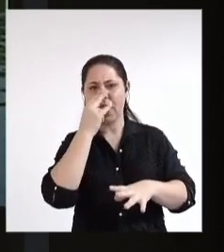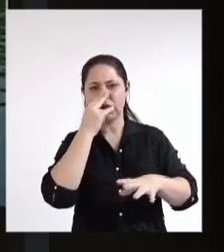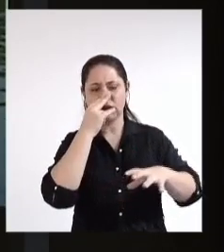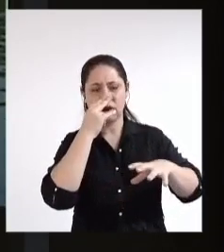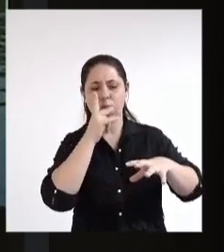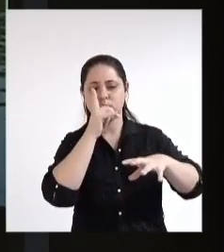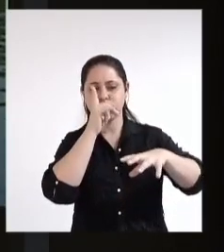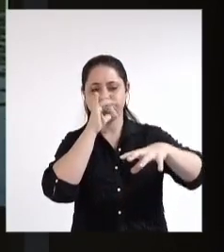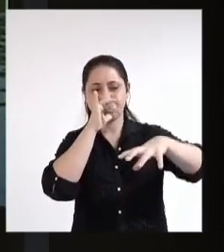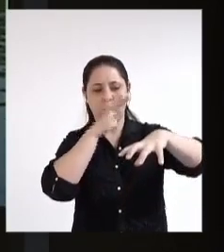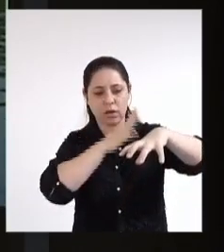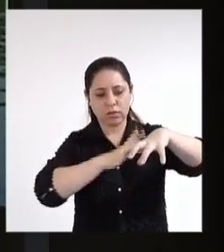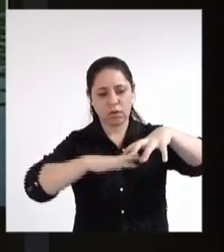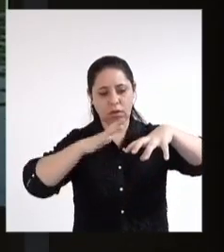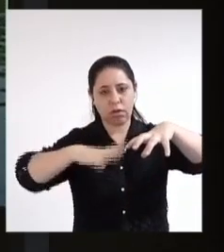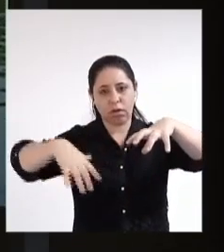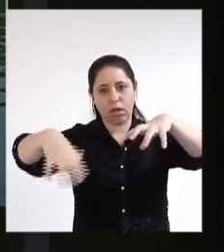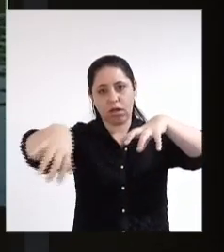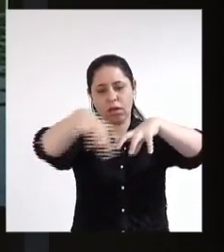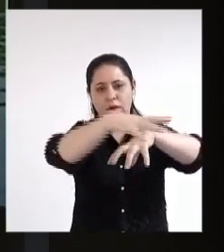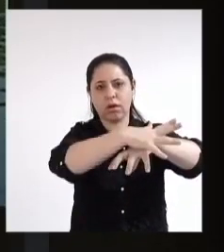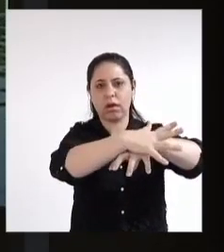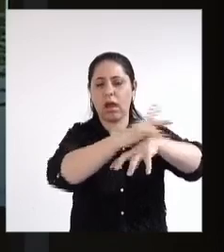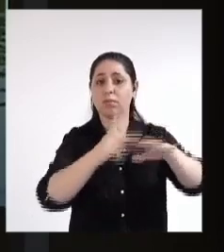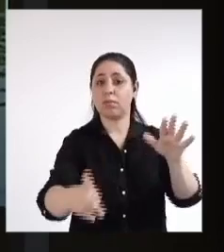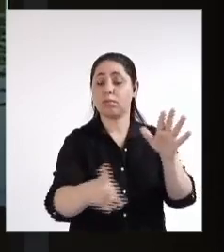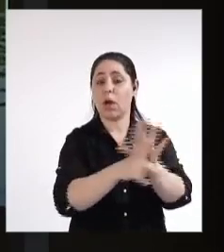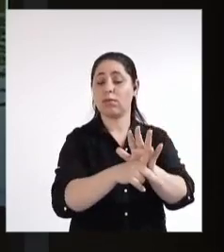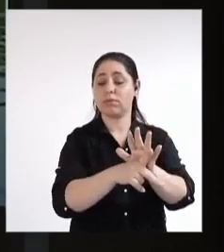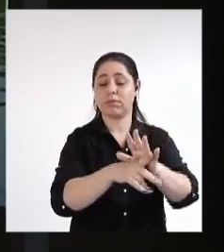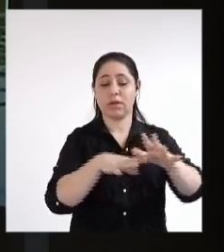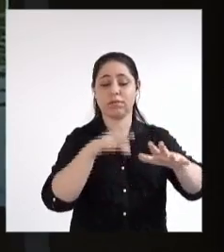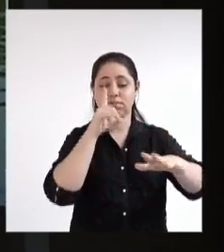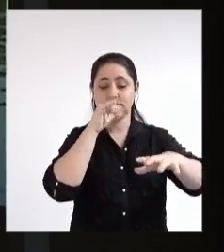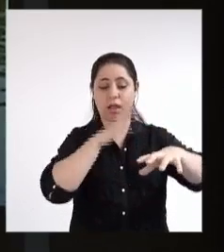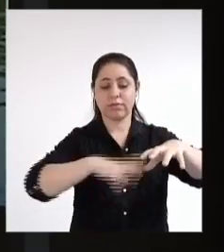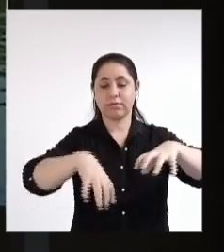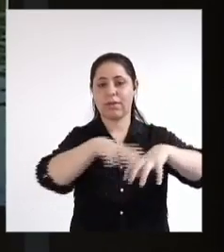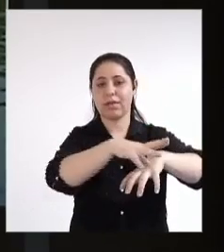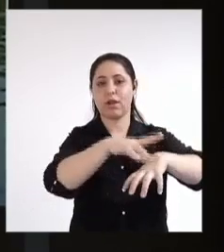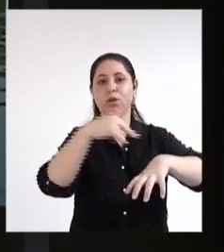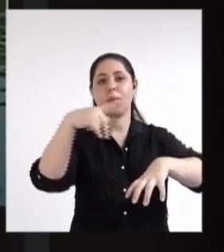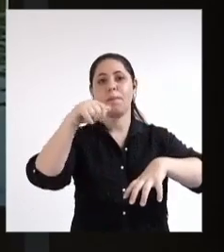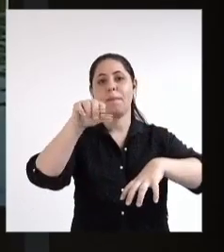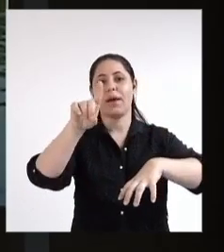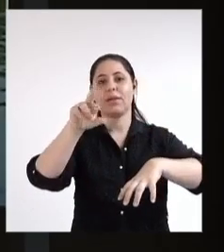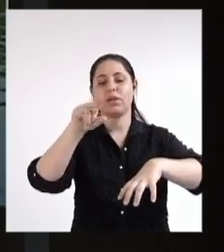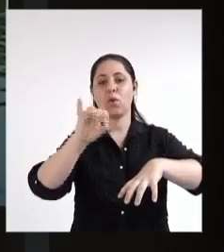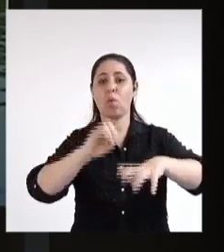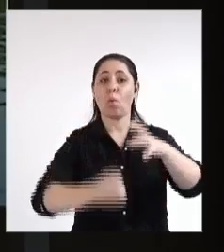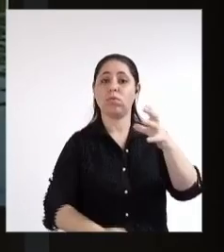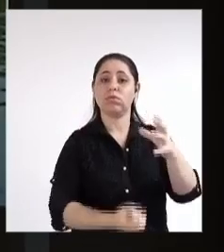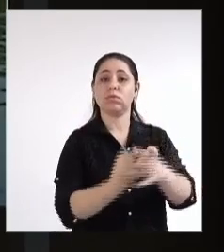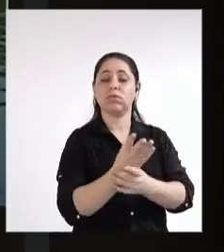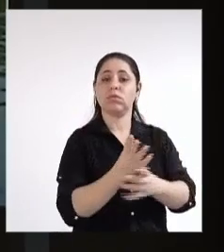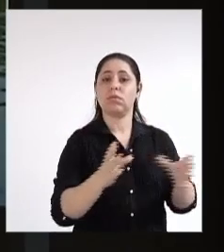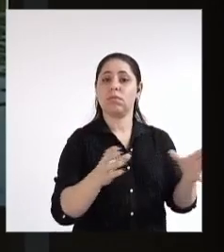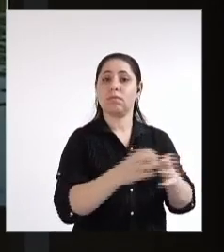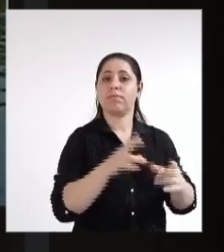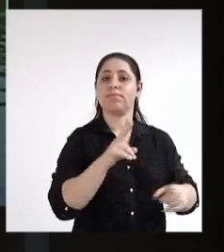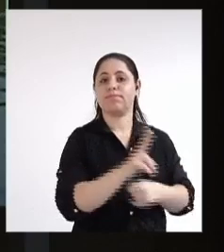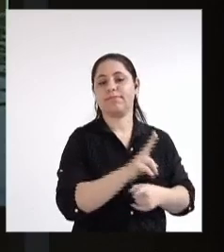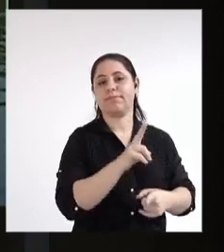como fazer o acesso então a pj ea procuradoria geral do estado sugeriu que nós fizéssemos aquisição ou criar segundo a gravação